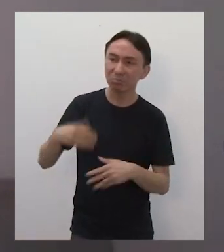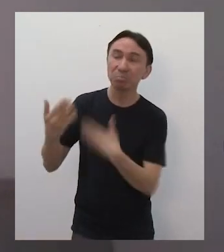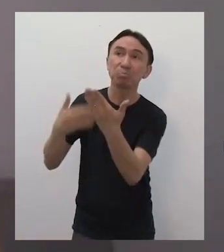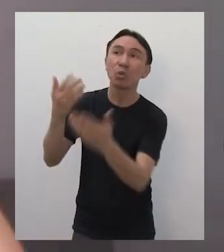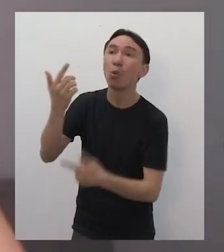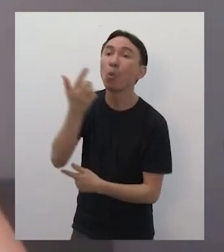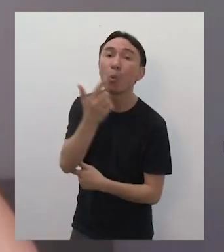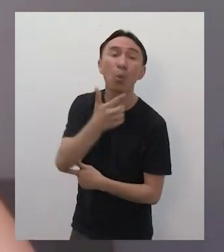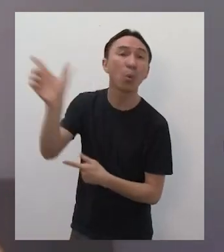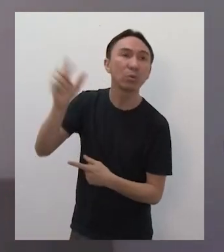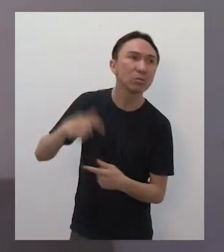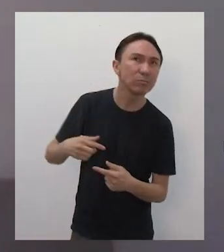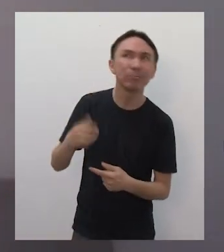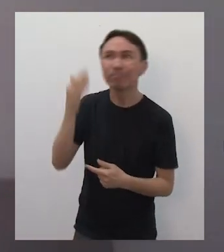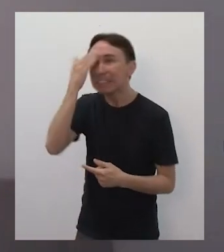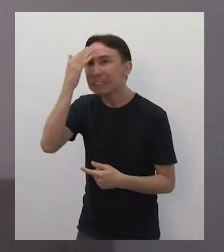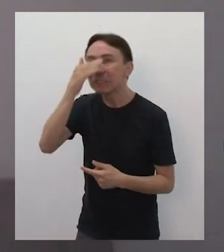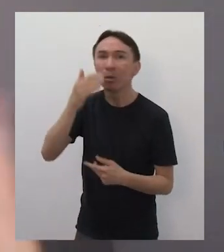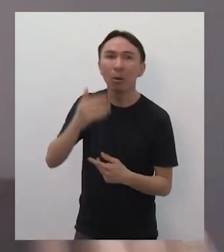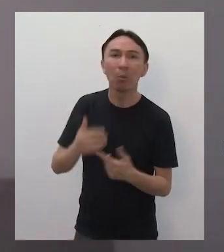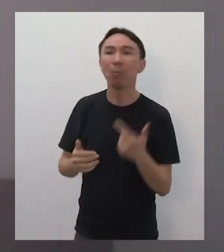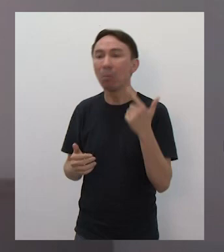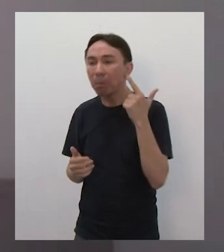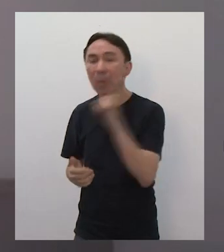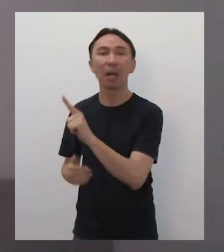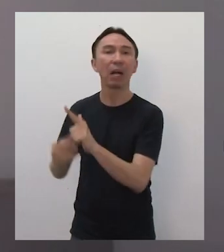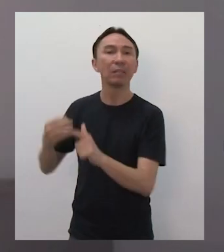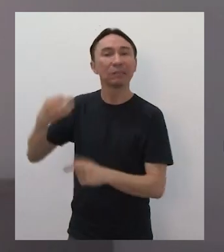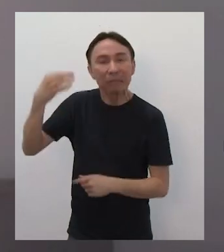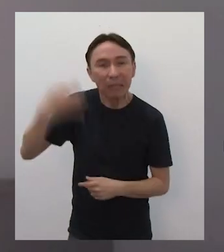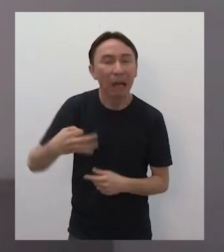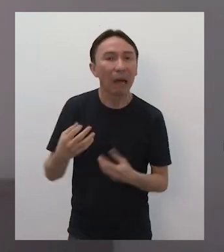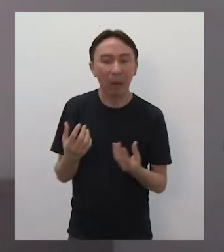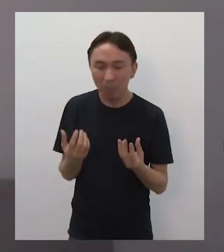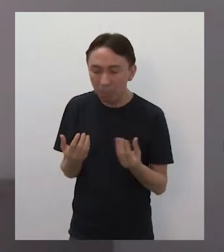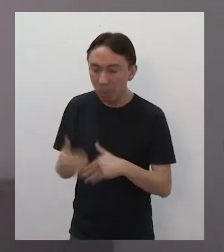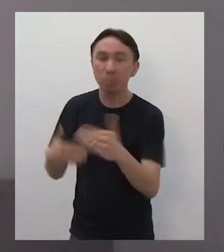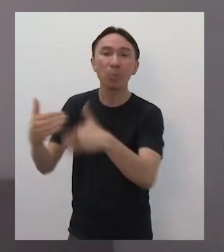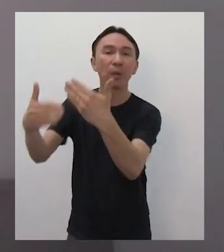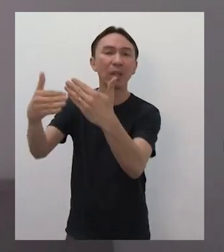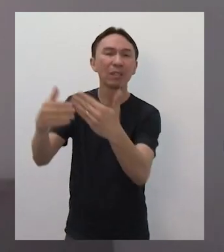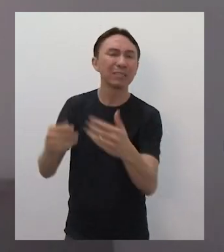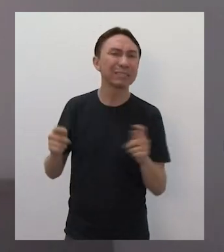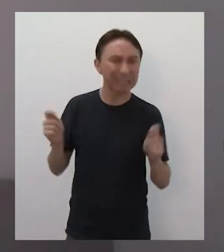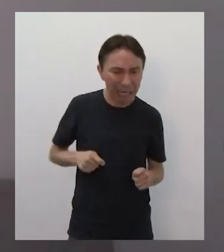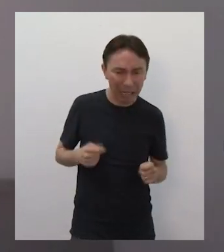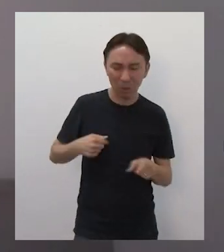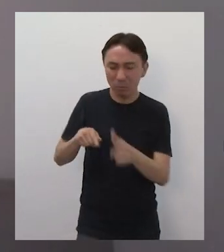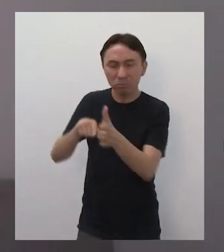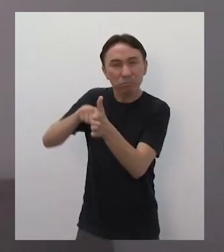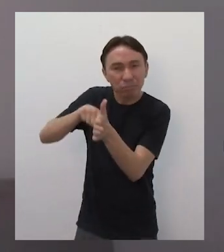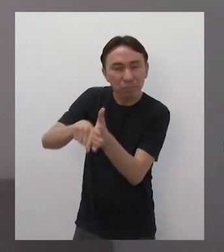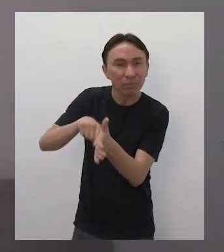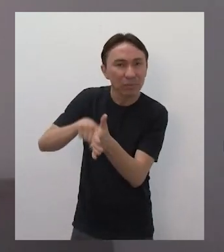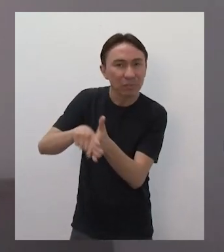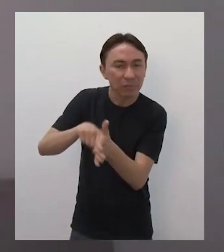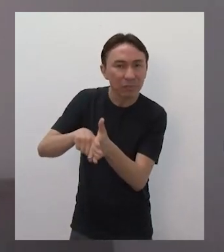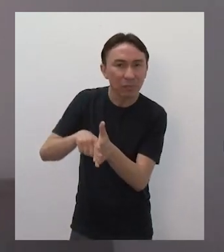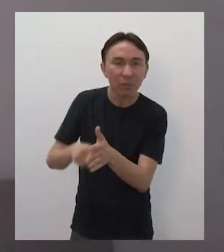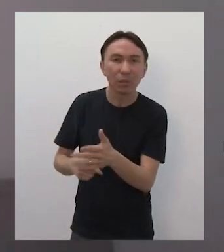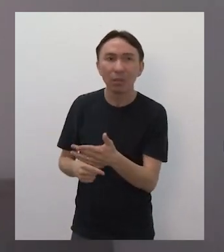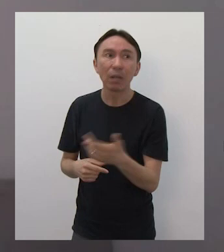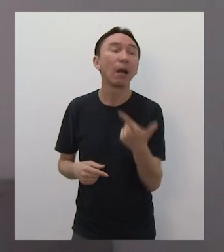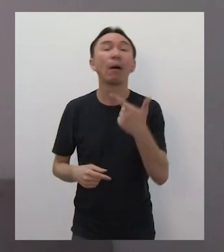acertaria, né? Eu conseguiria chegar um pouco mais longe? Eu posso pesquisar? Eu posso conversar com o